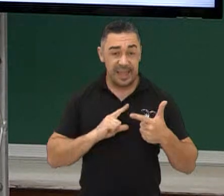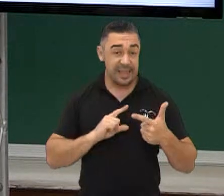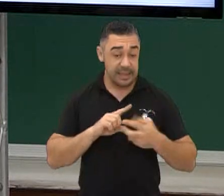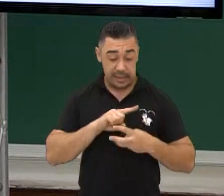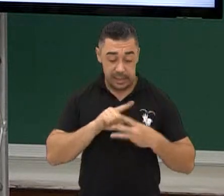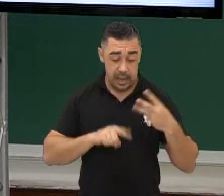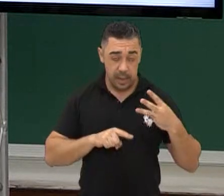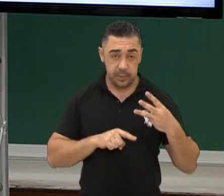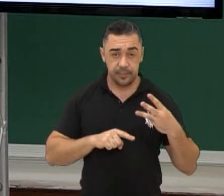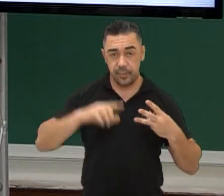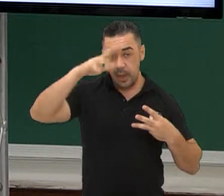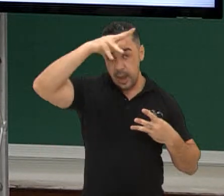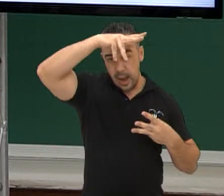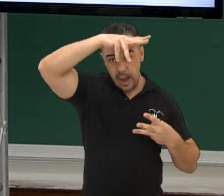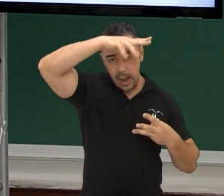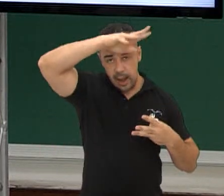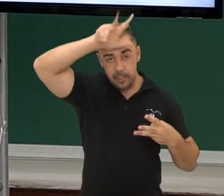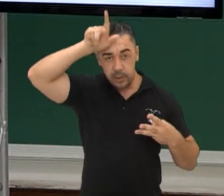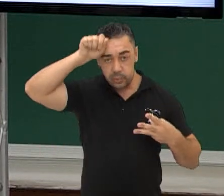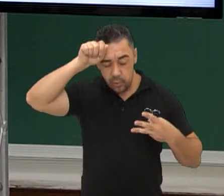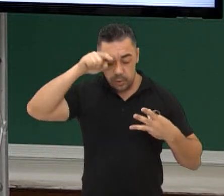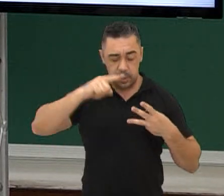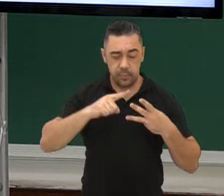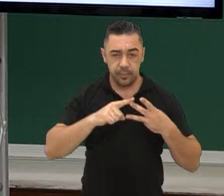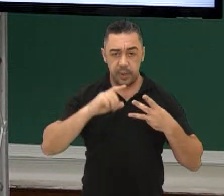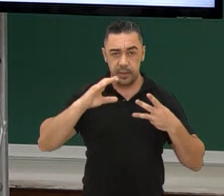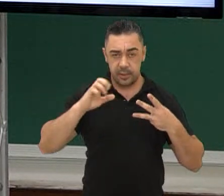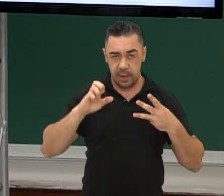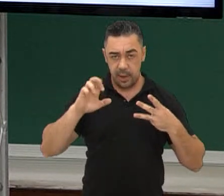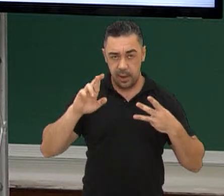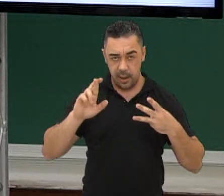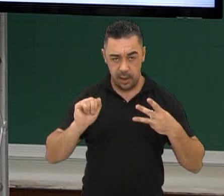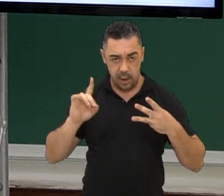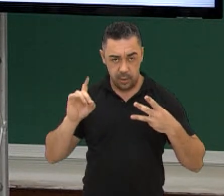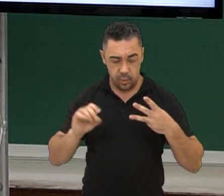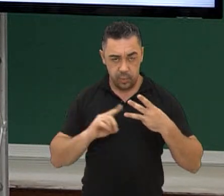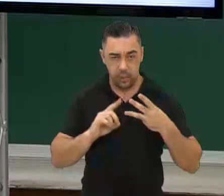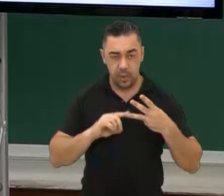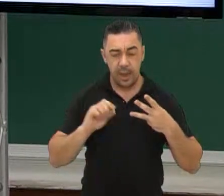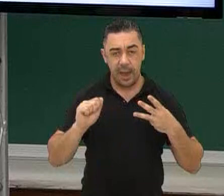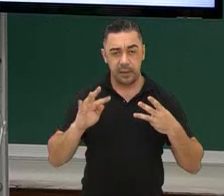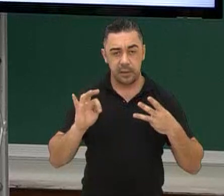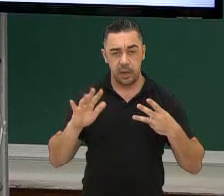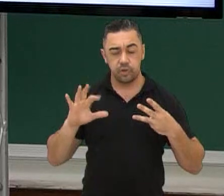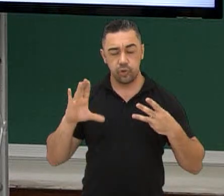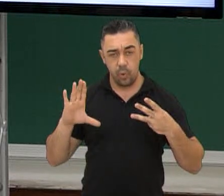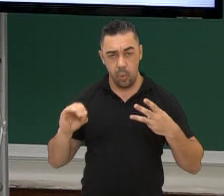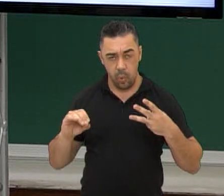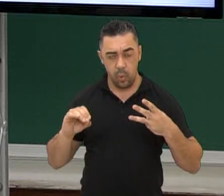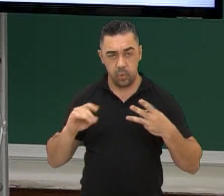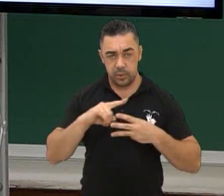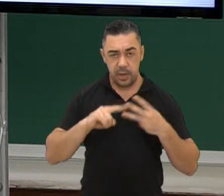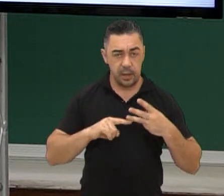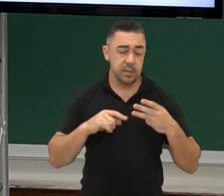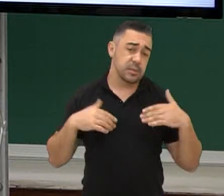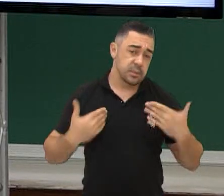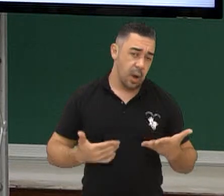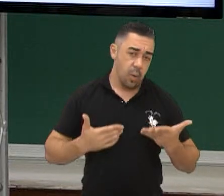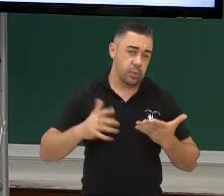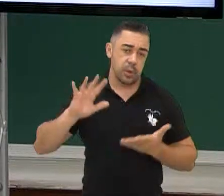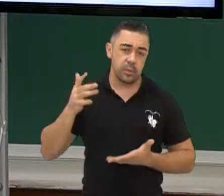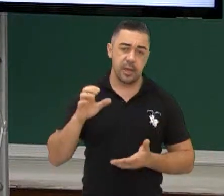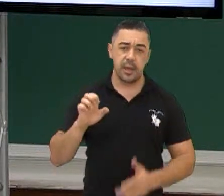menos ali, o Amazônico, o Cerrado, Mata Atlântica. Né? Então, esse encontro de biomas faz com que ele não tenha uma alta taxa